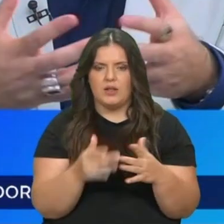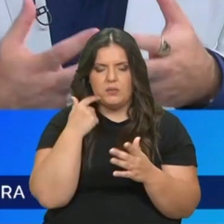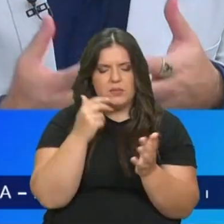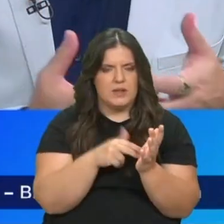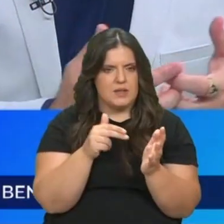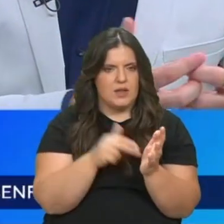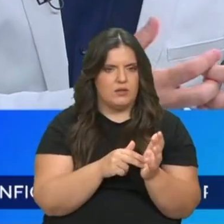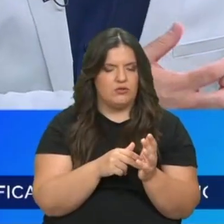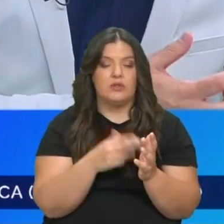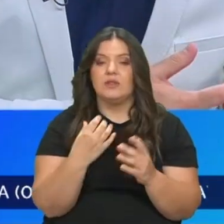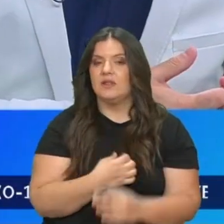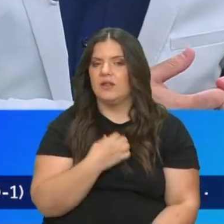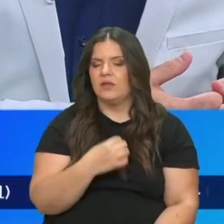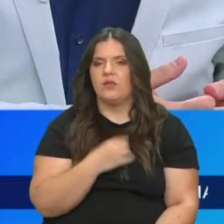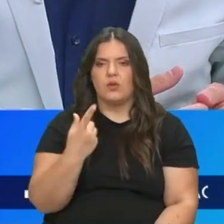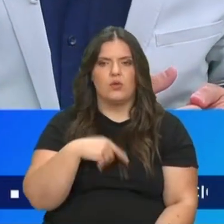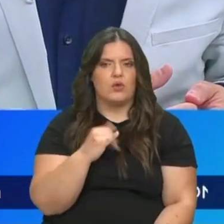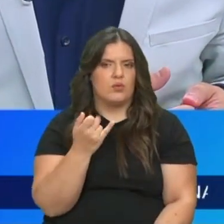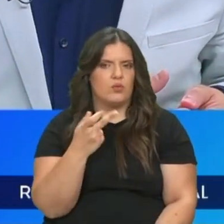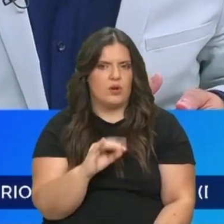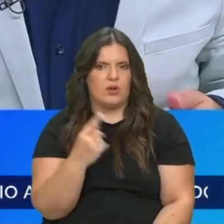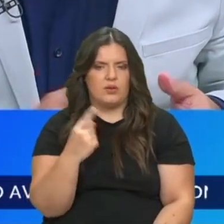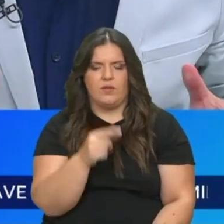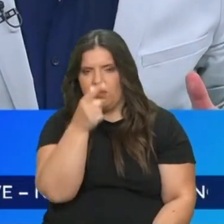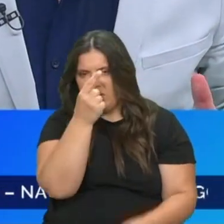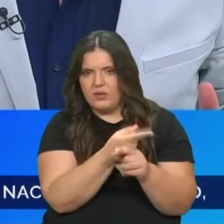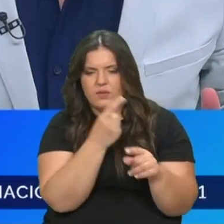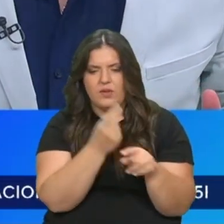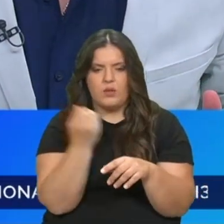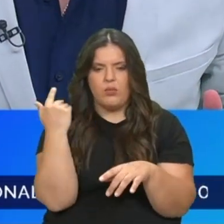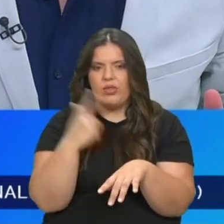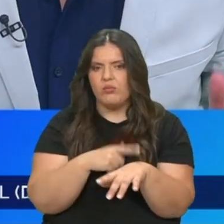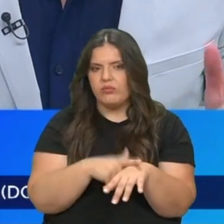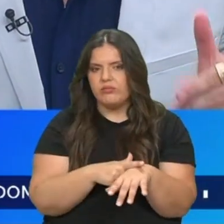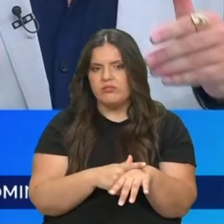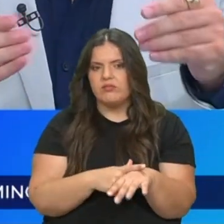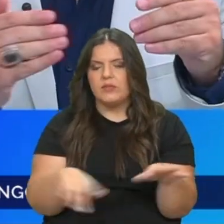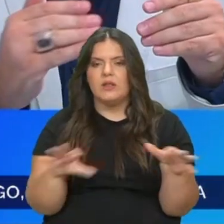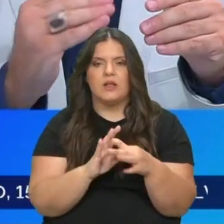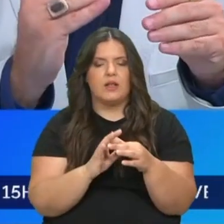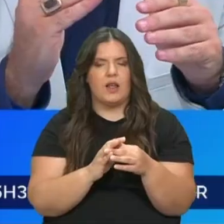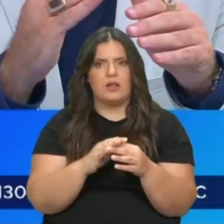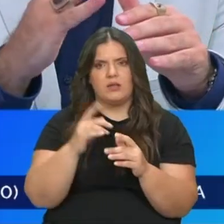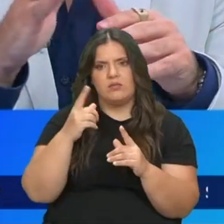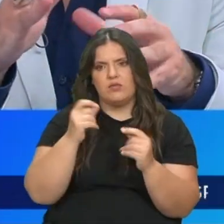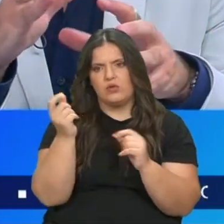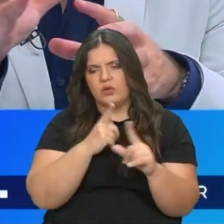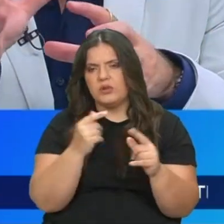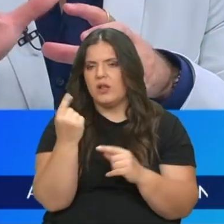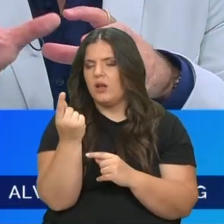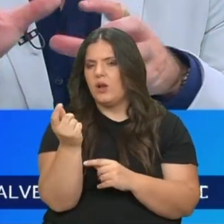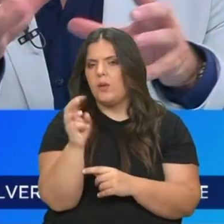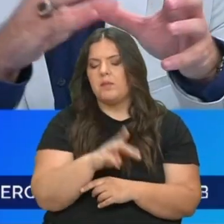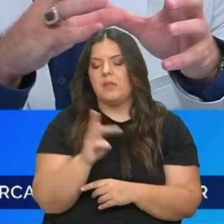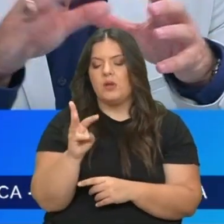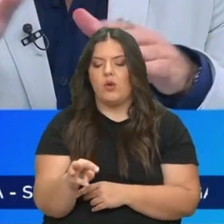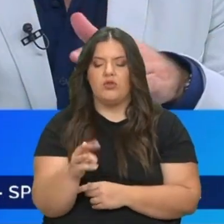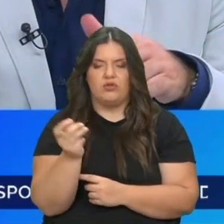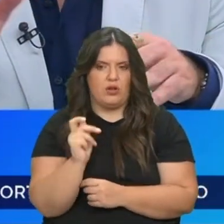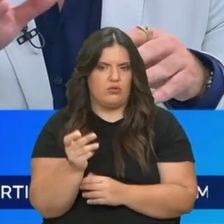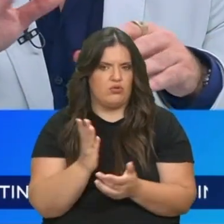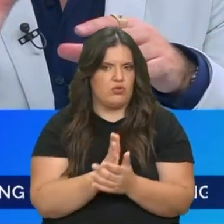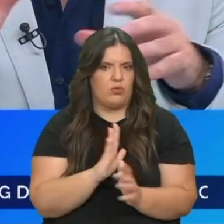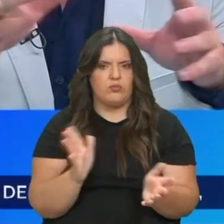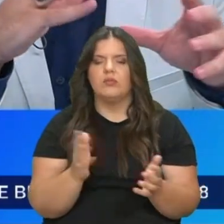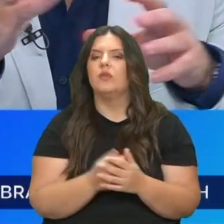presentes, quer dizer que o nosso buraco negro teve atividade recentemente, em termos cosmológicos, recentemente em apenas alguns milhões de anos.